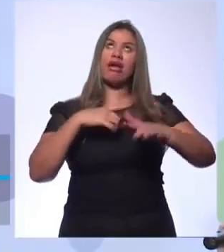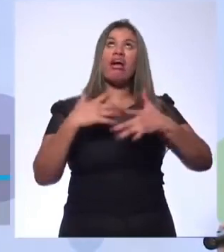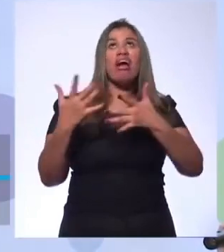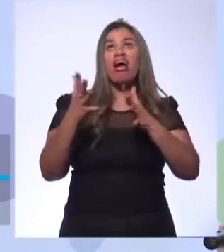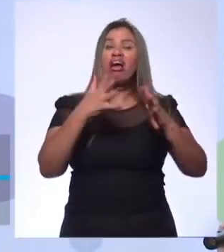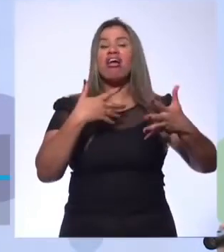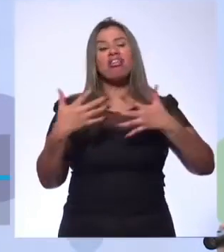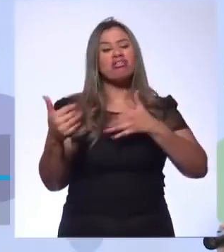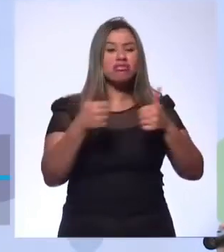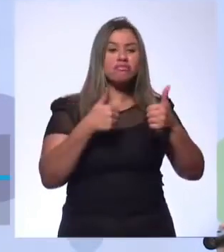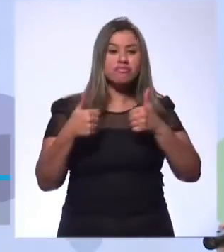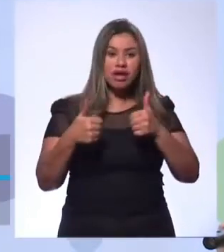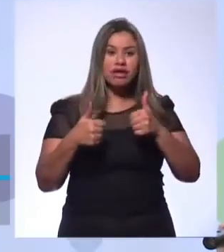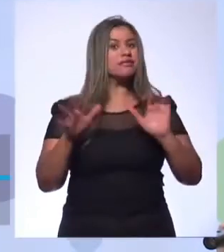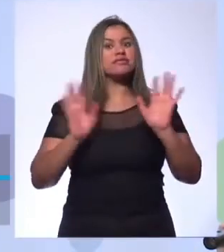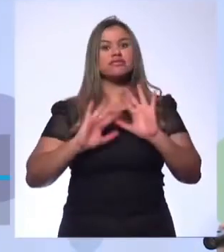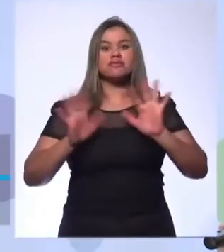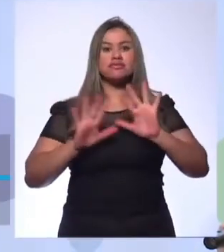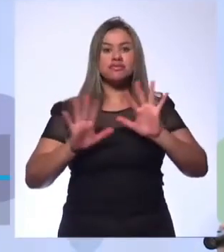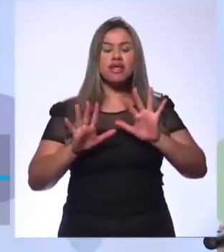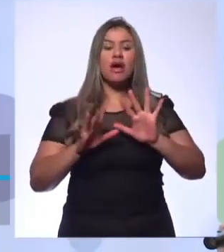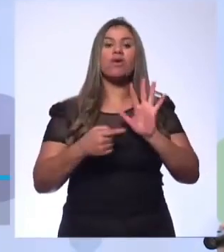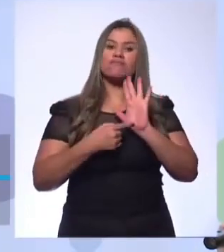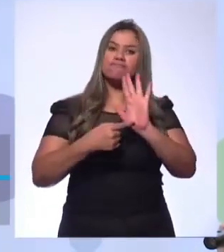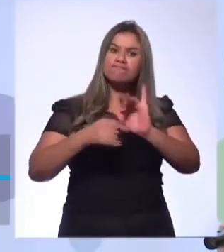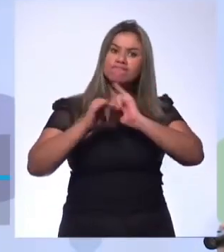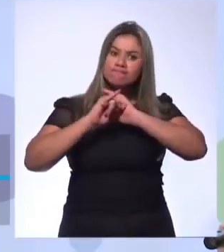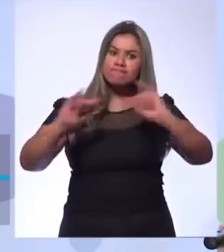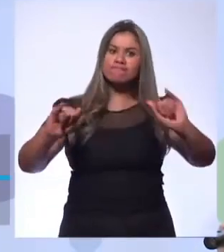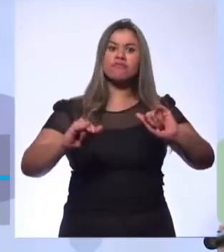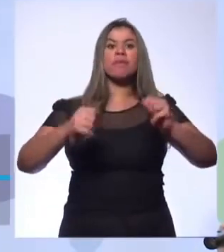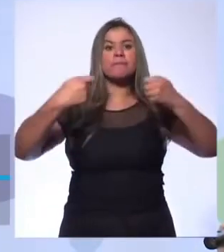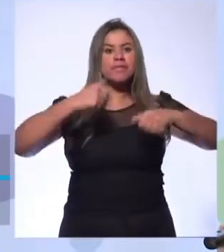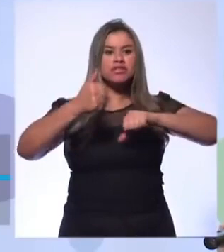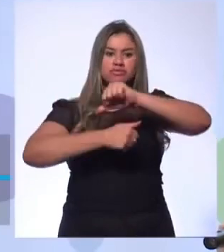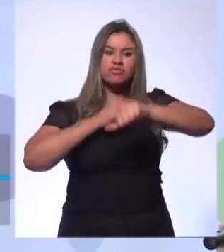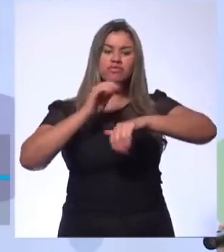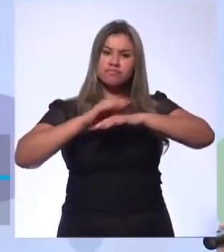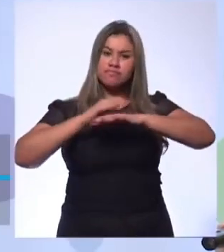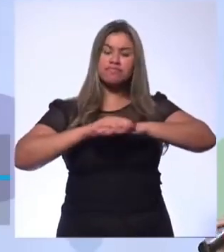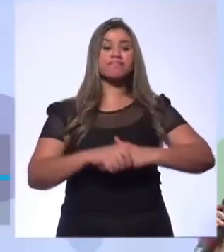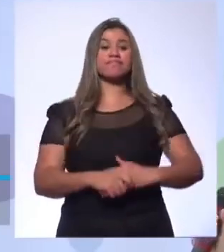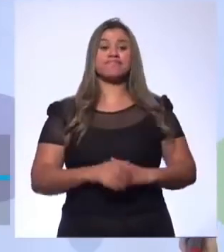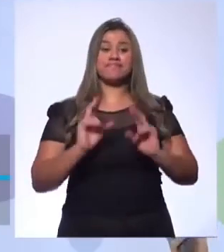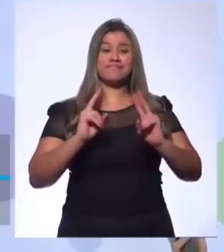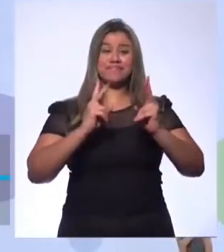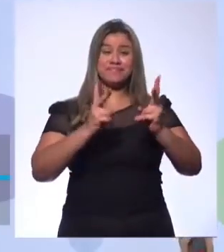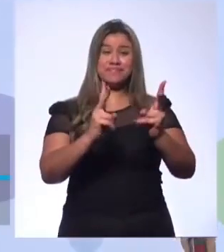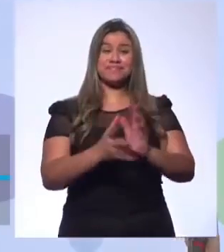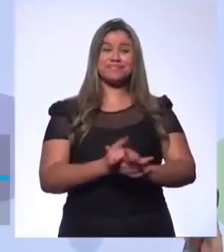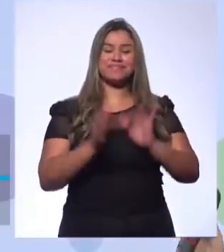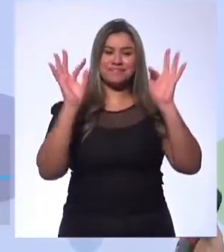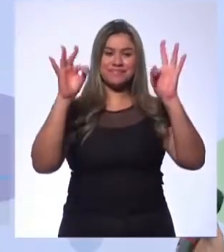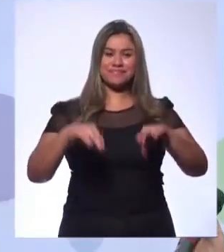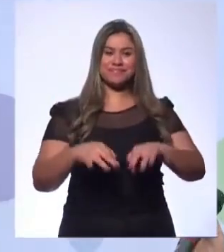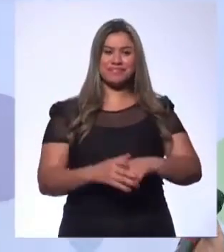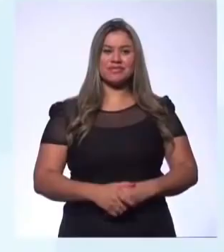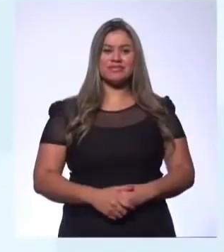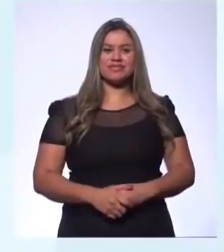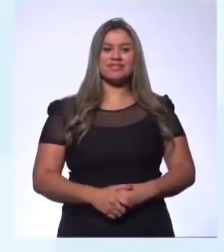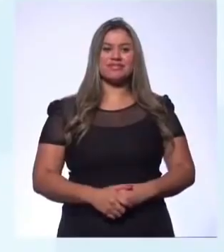Não, está aí como uma denúncia. É preciso fazer algo. Vamos continuar, professora, indo para o final da peça.